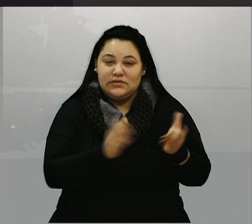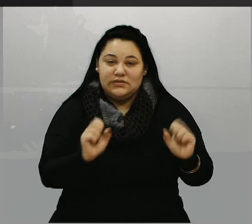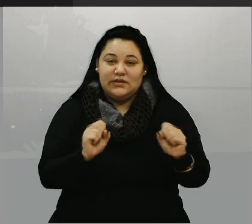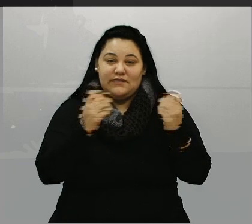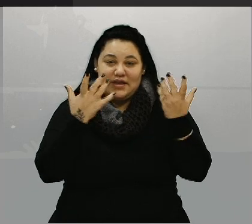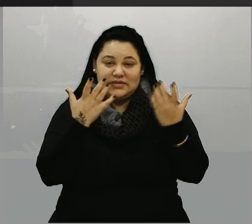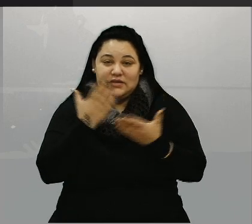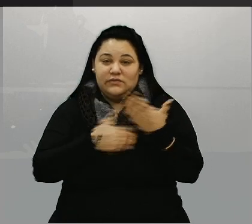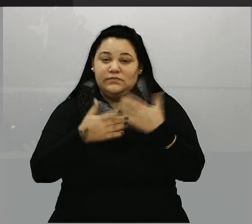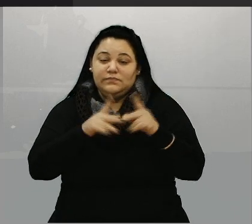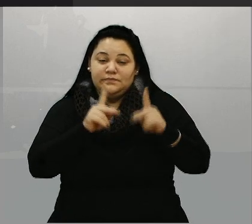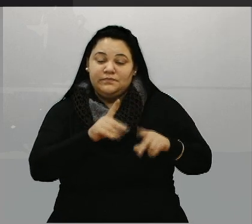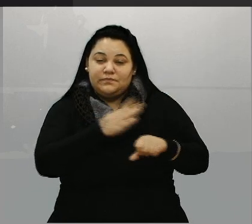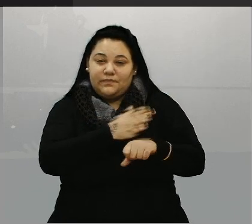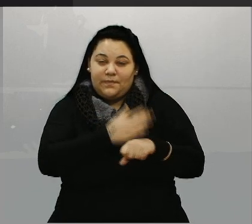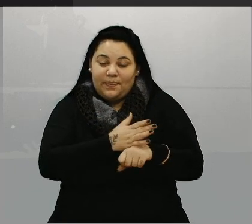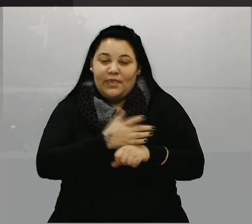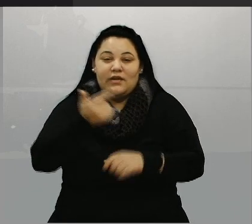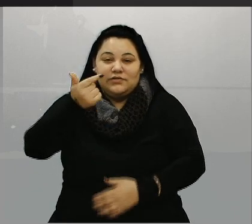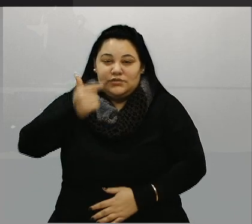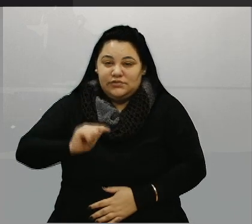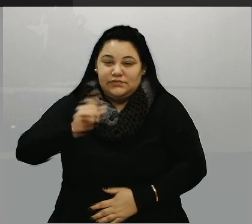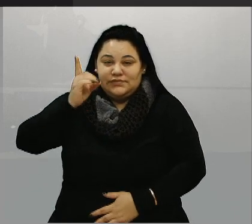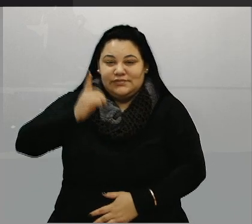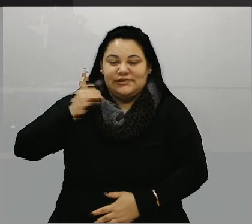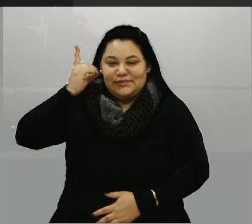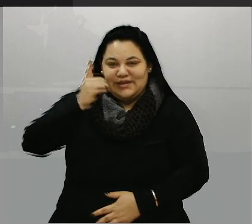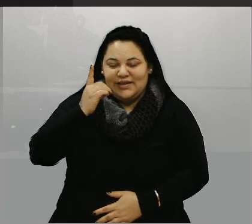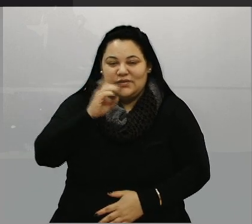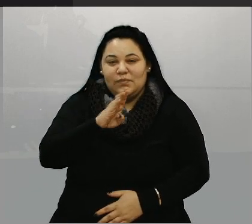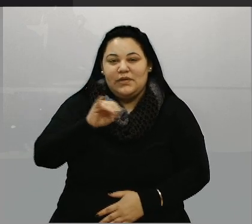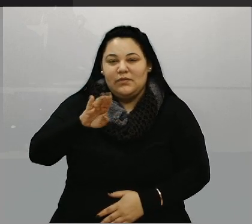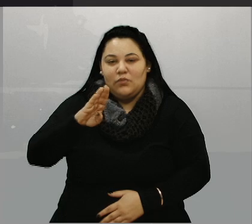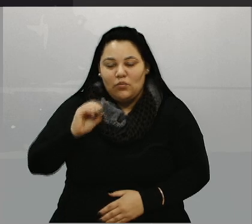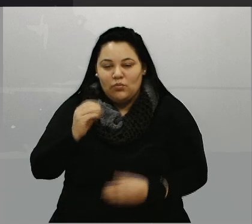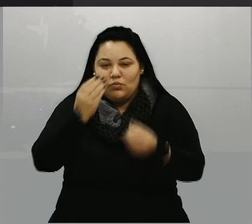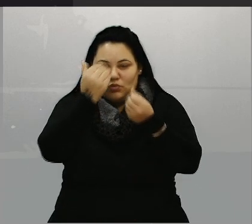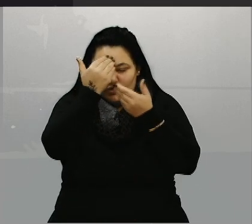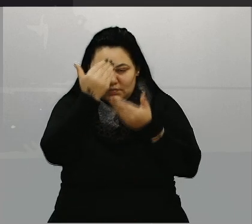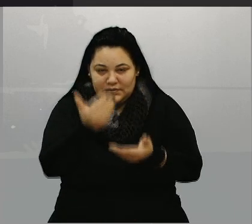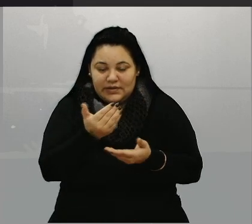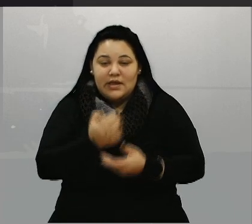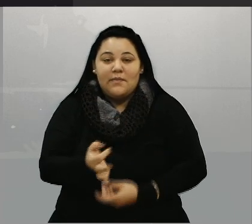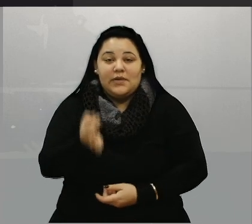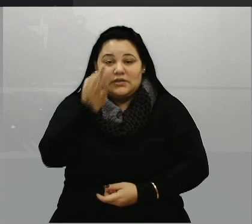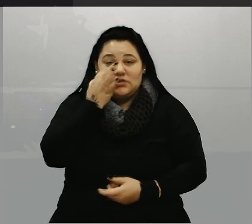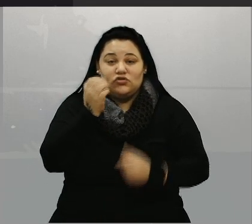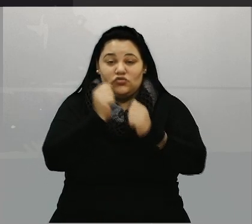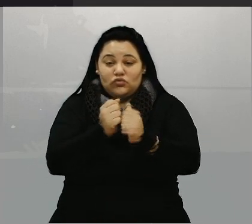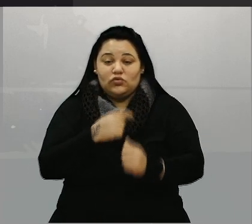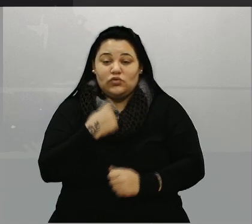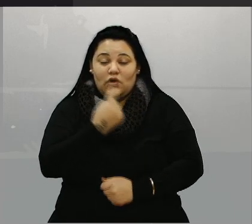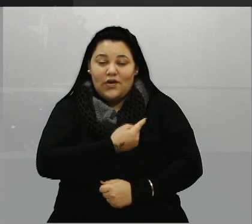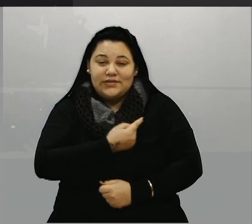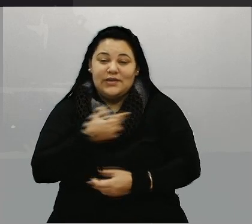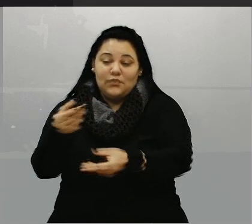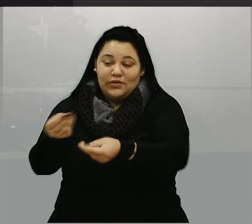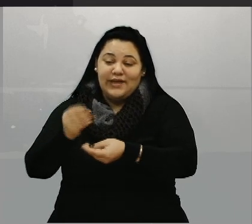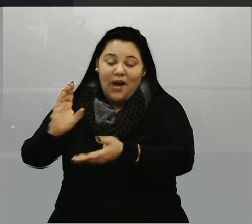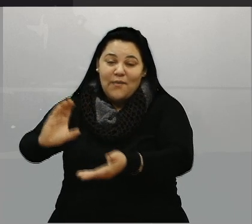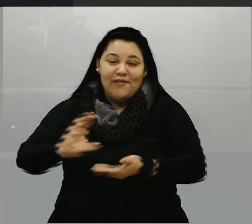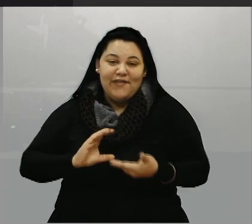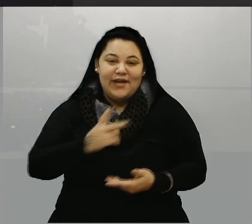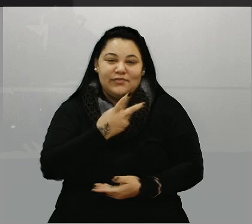os envolvidos. E mais uma vez, deputado Bibo Nunes, muito obrigado por estar presente e por nos presentear com